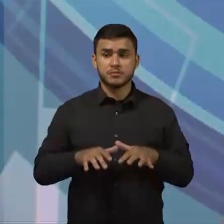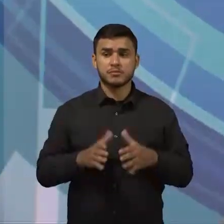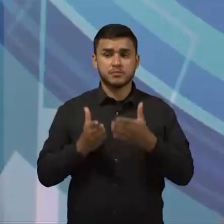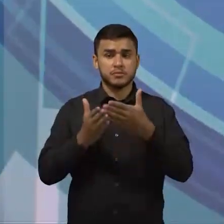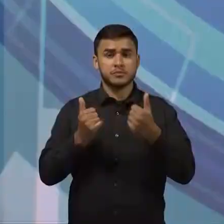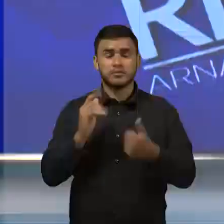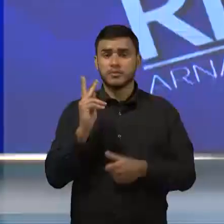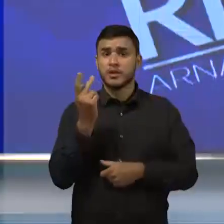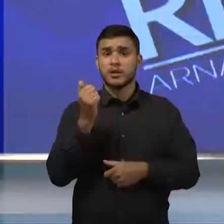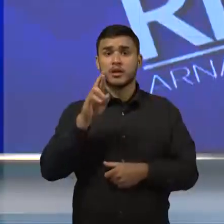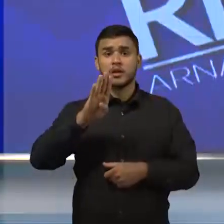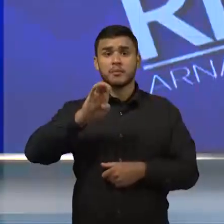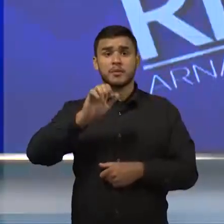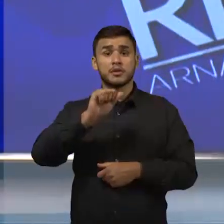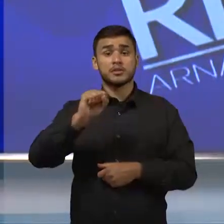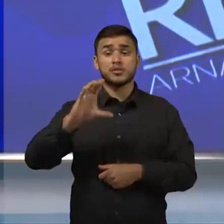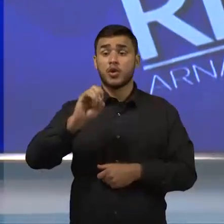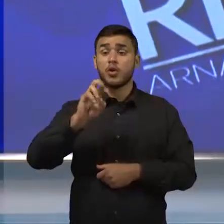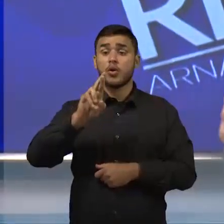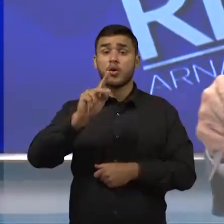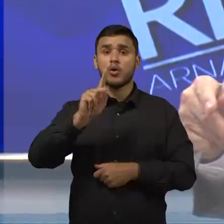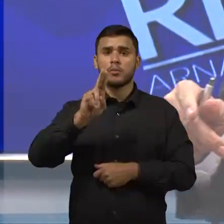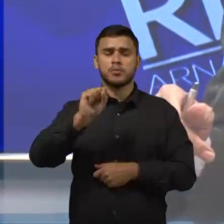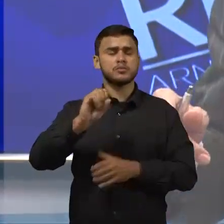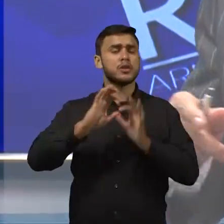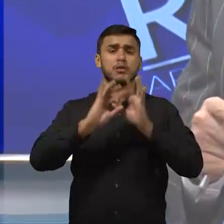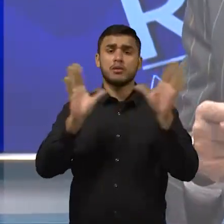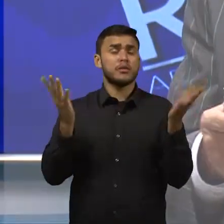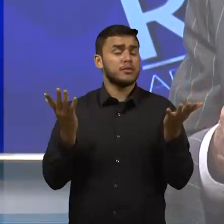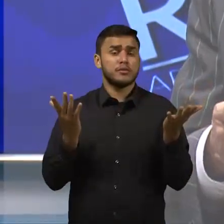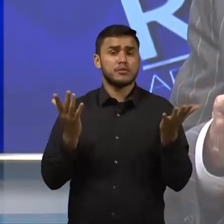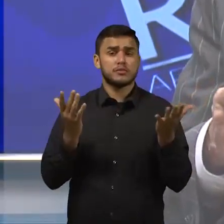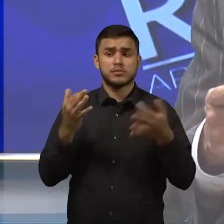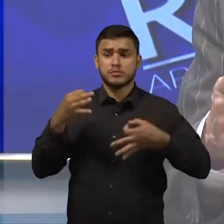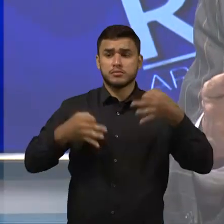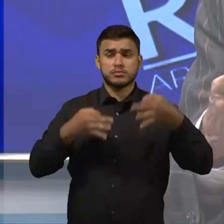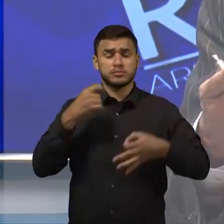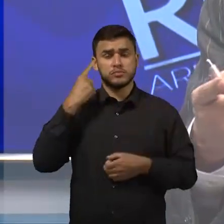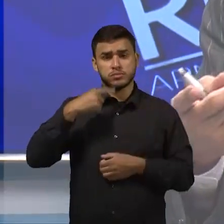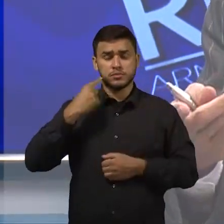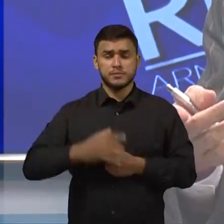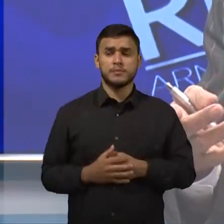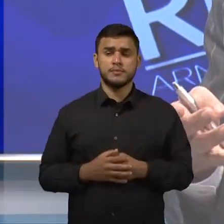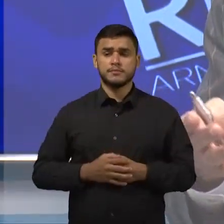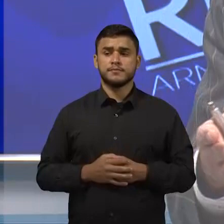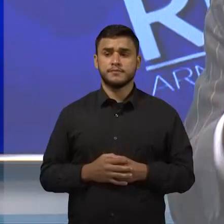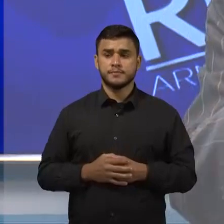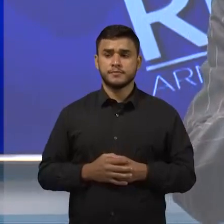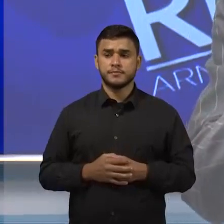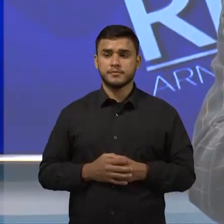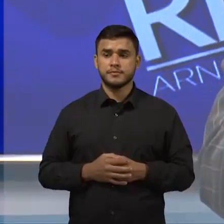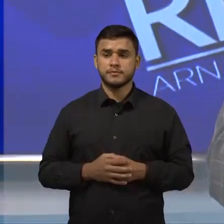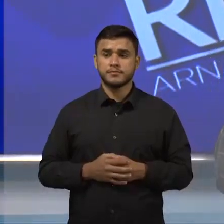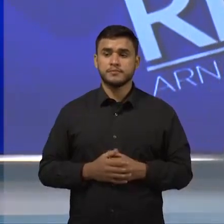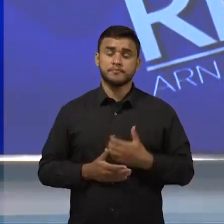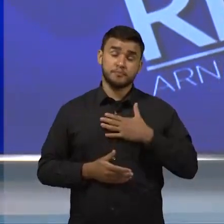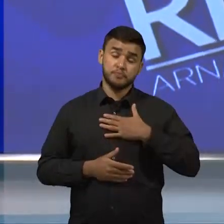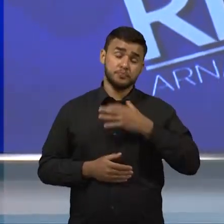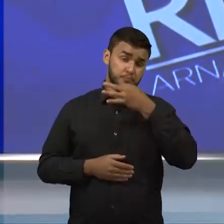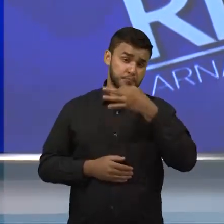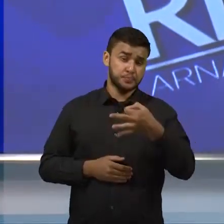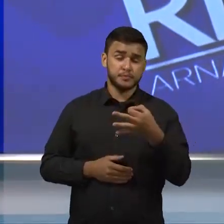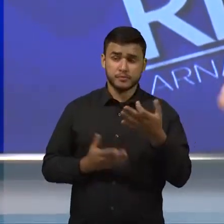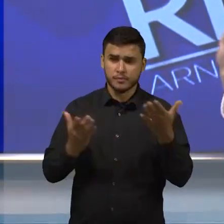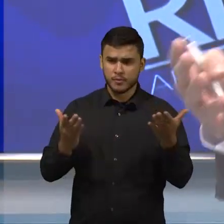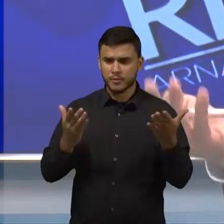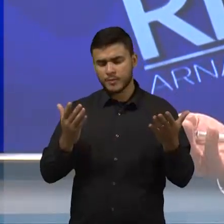um pedido de habeas corpus. Isso já é conhecidíssimo na jurisprudência brasileira. Eu não posso deixar de colocar aqui, quer